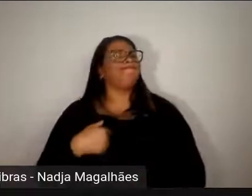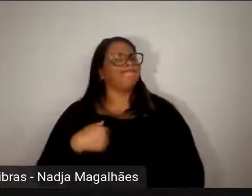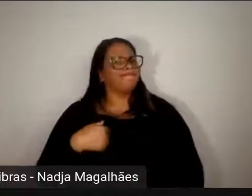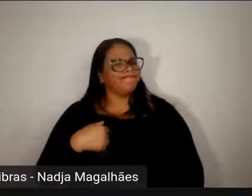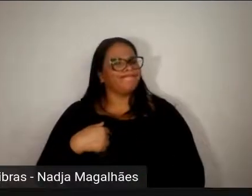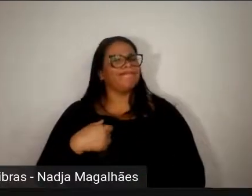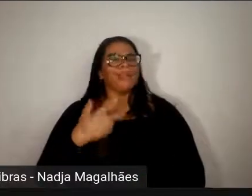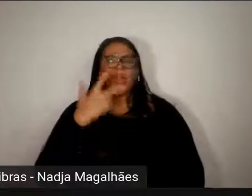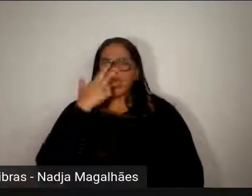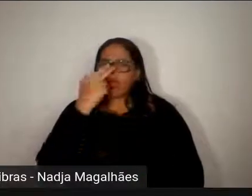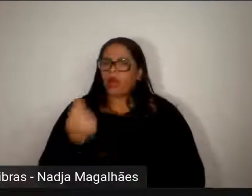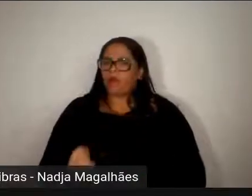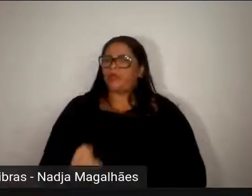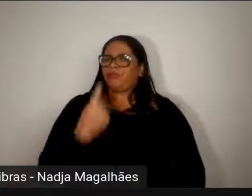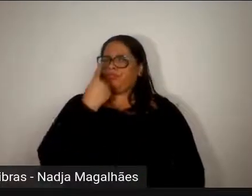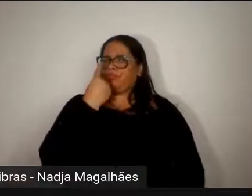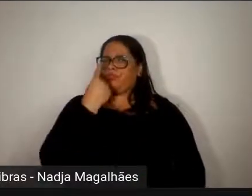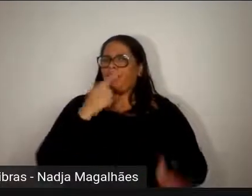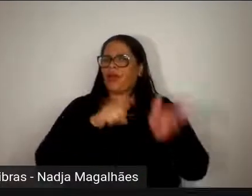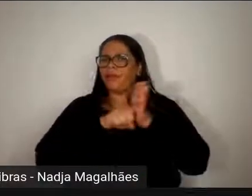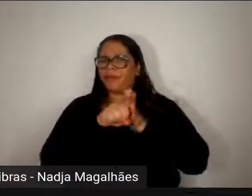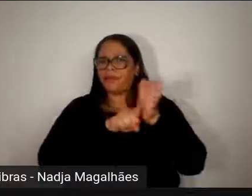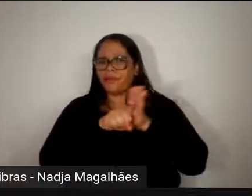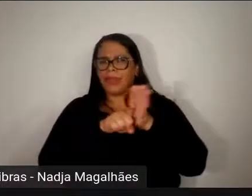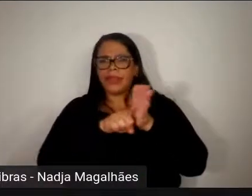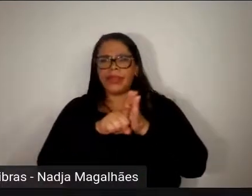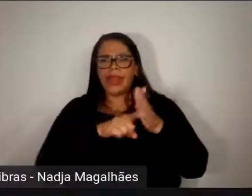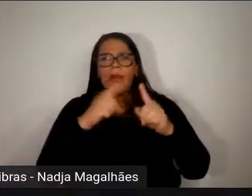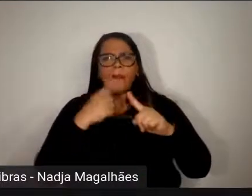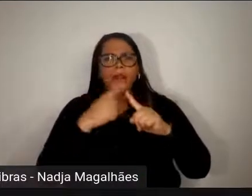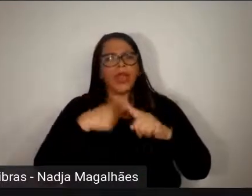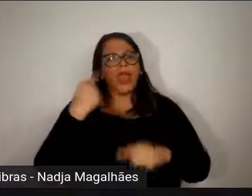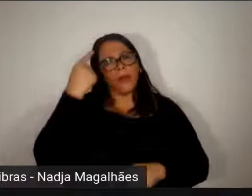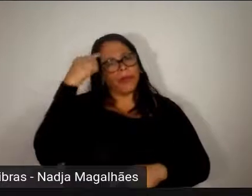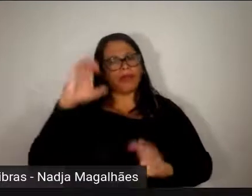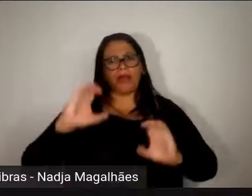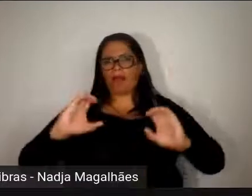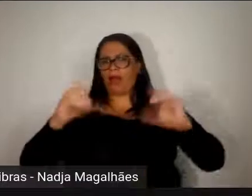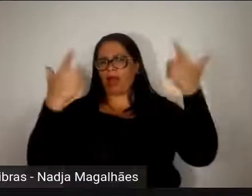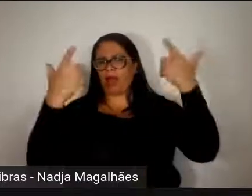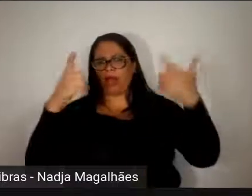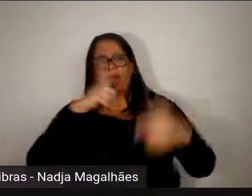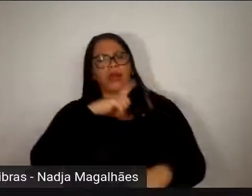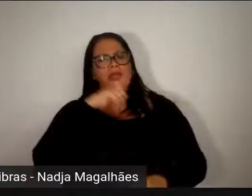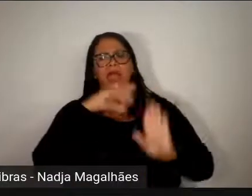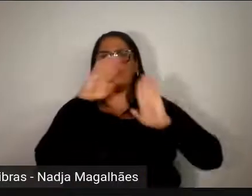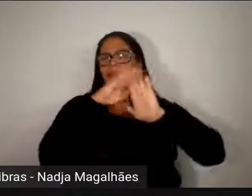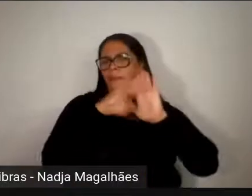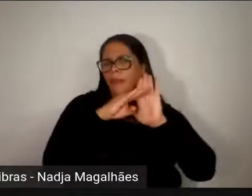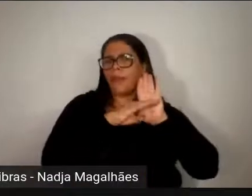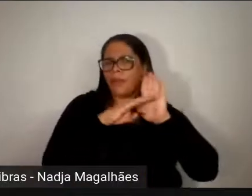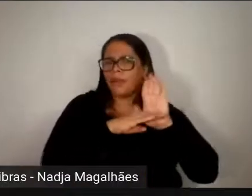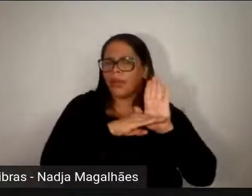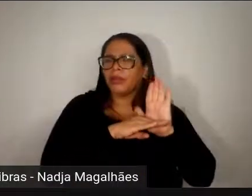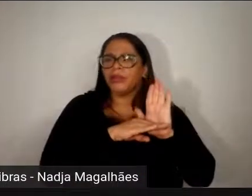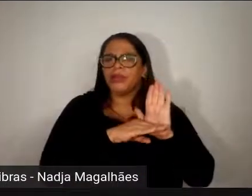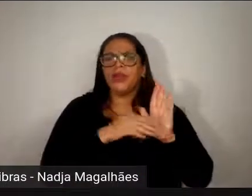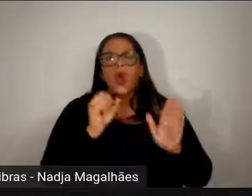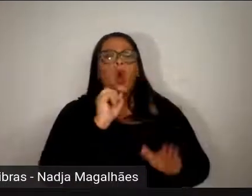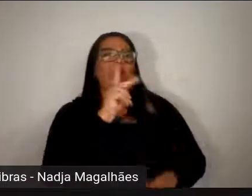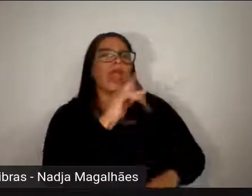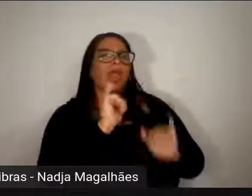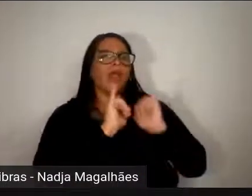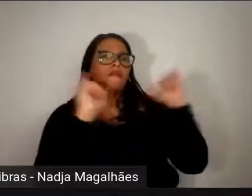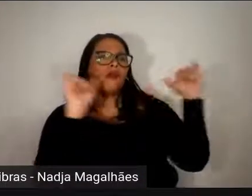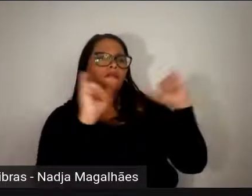dos achados mais surpreendentes da pesquisa, porque realmente para mim era uma coisa muito óbvia, né? Ok, eu quero, eu vou transmitir